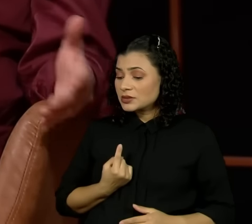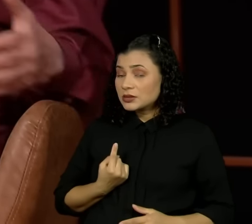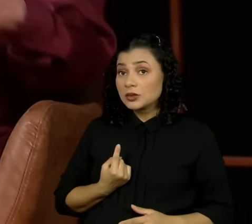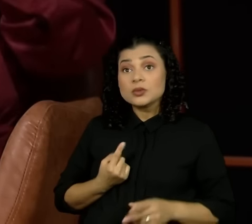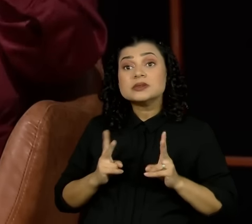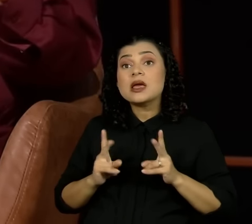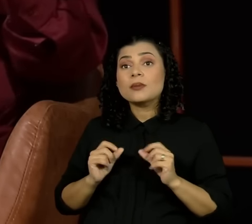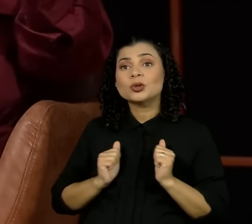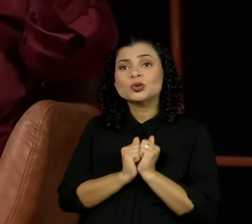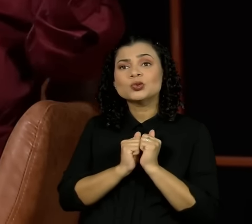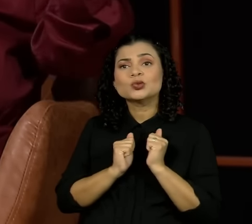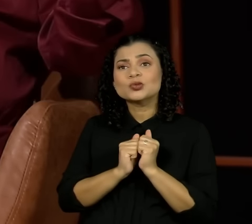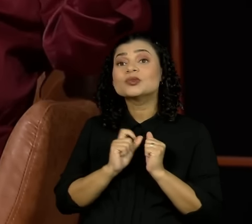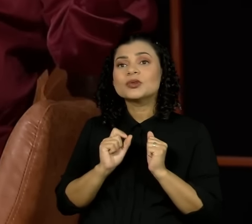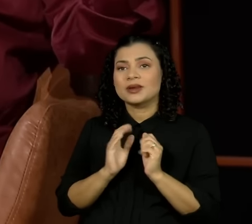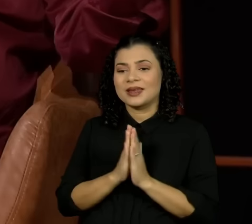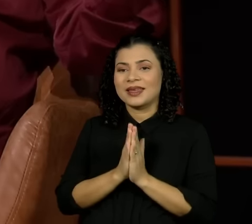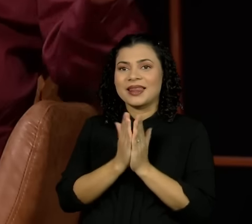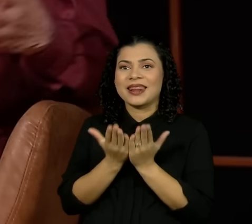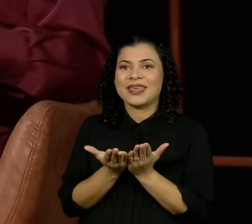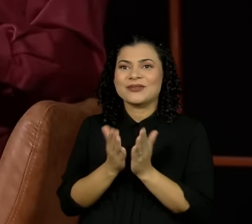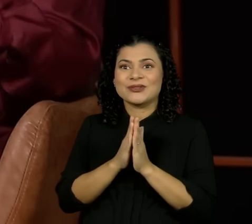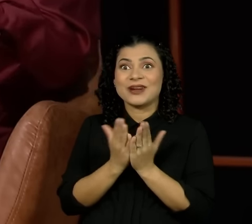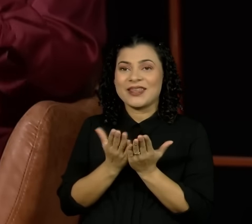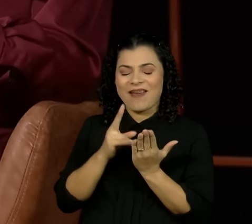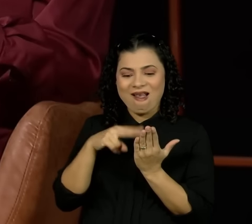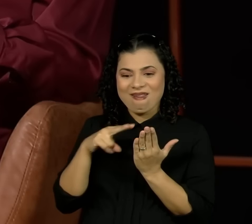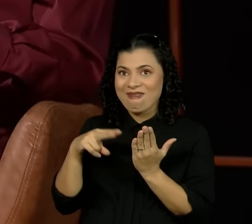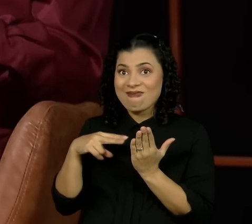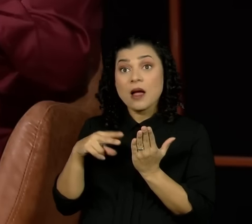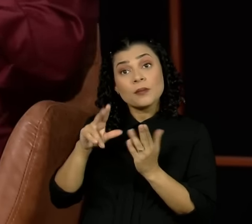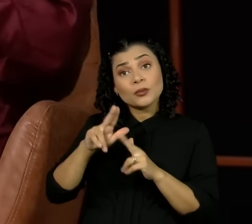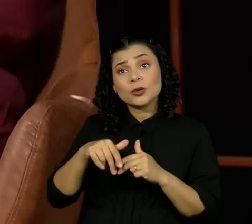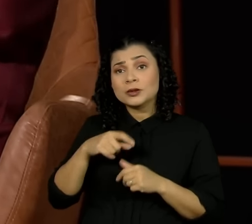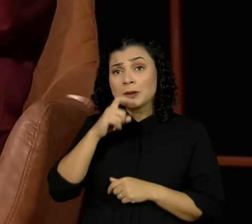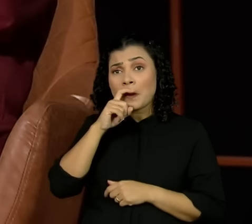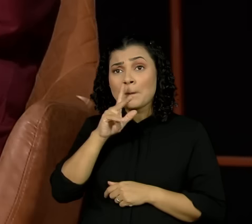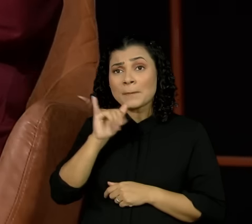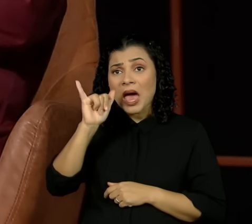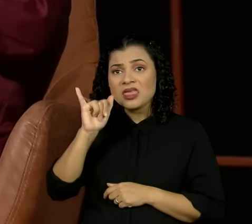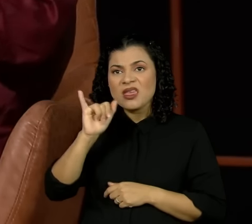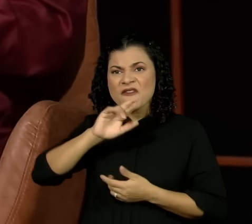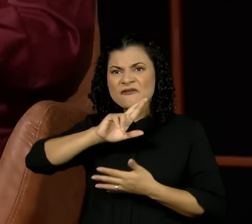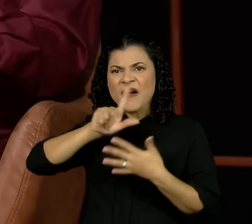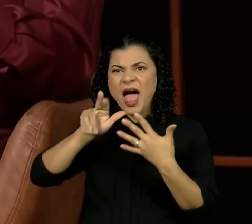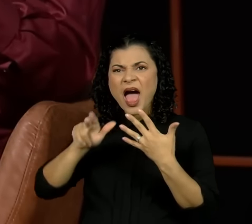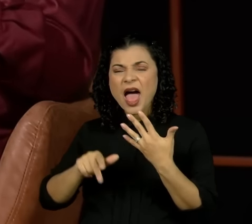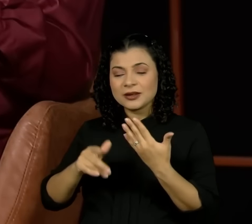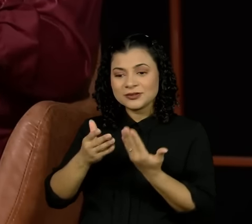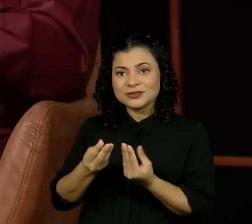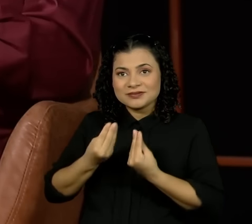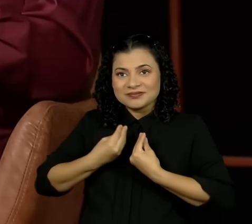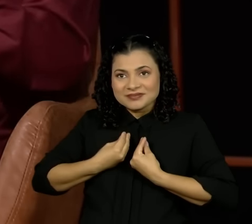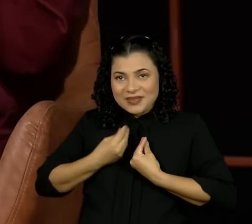eu tive muitos pais, sabe? Edgar Rice Burroughs, Mark